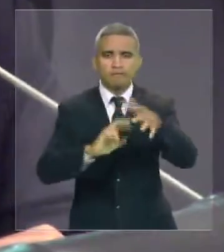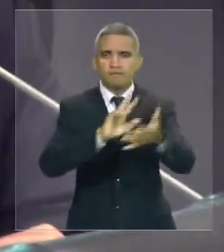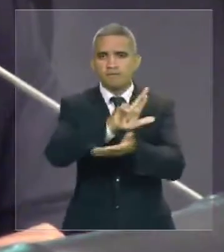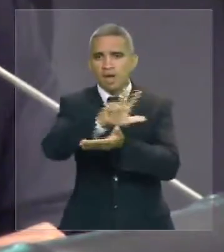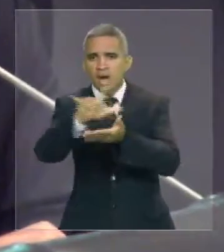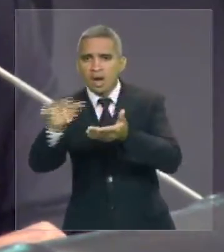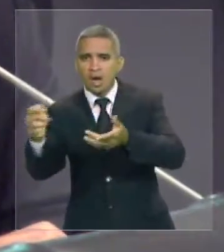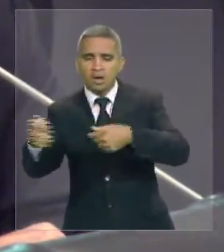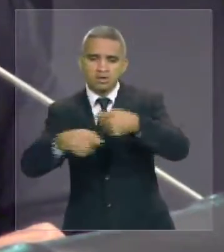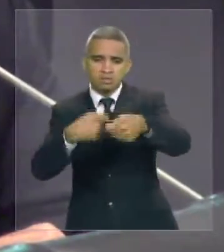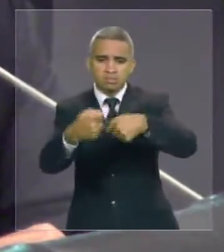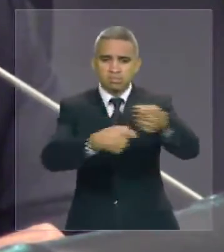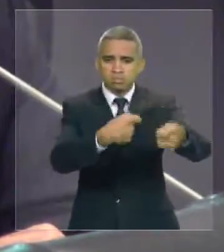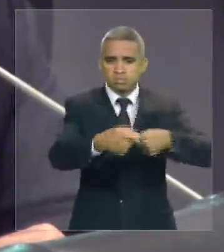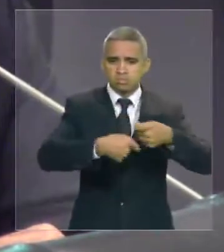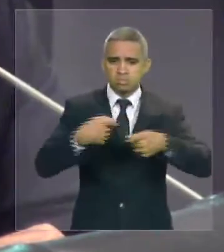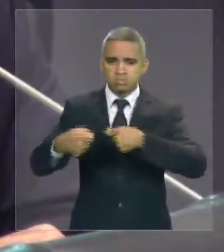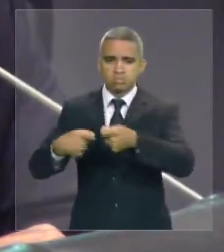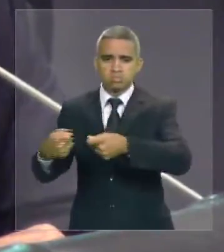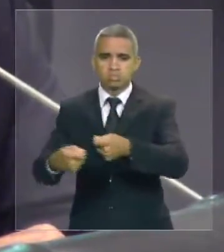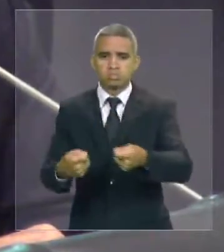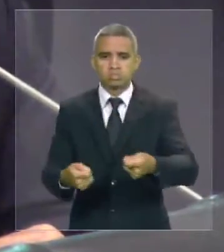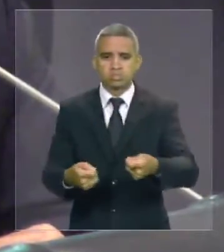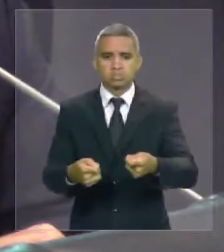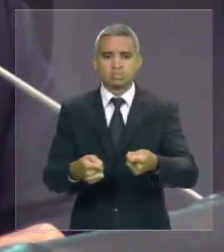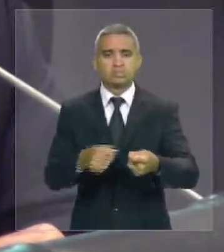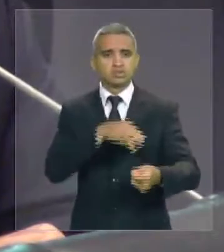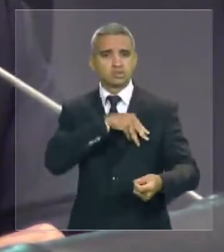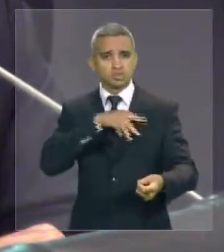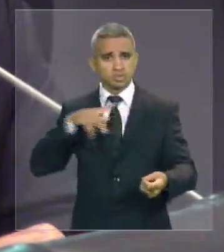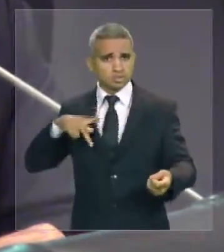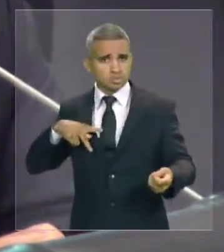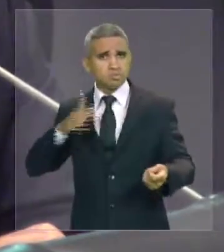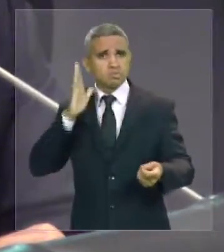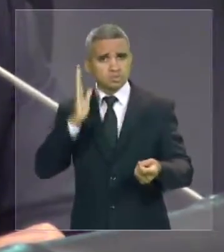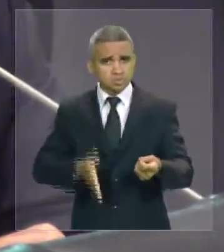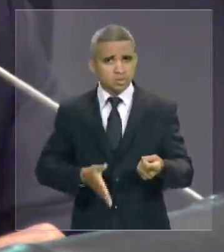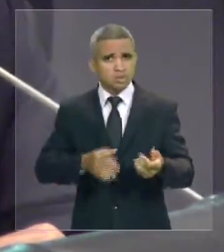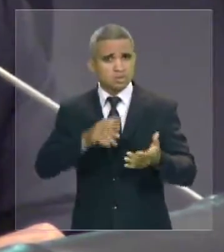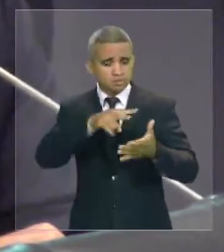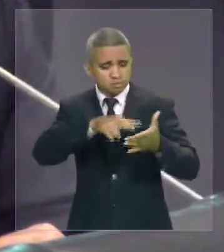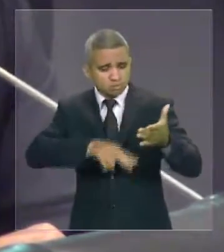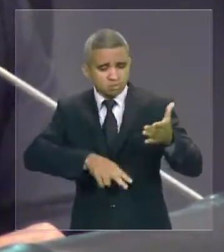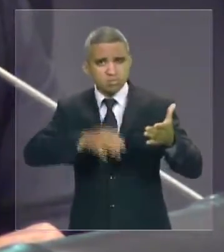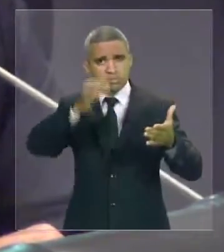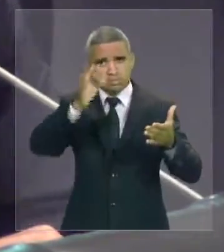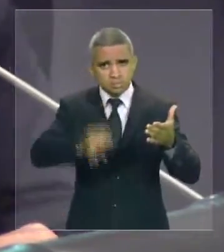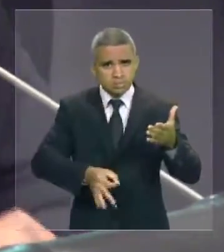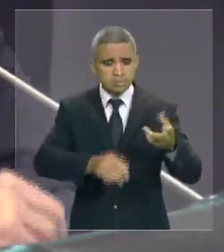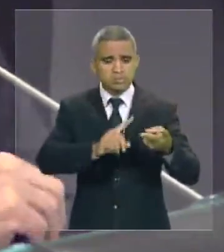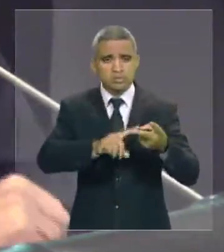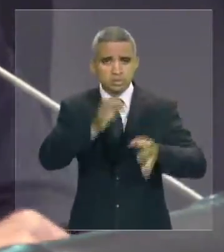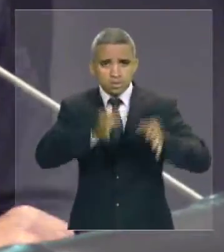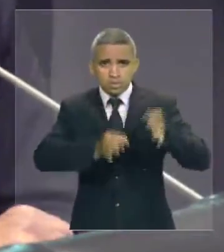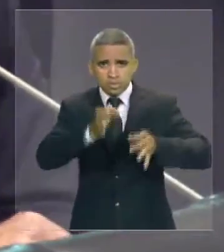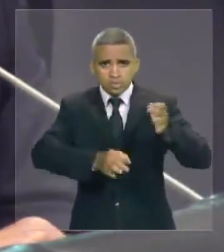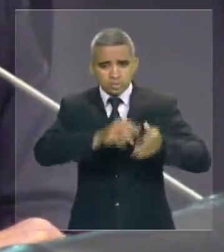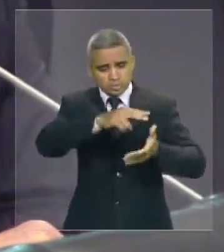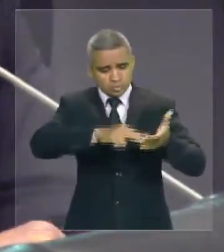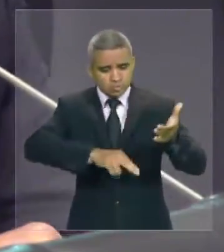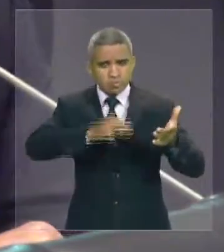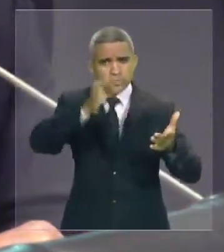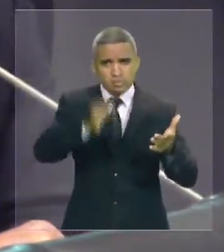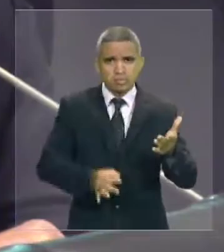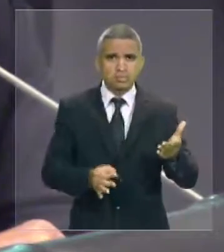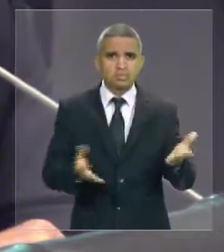houve acompanhamento por parte do Ministério Público, houve acompanhamento por parte da Justiça. Então, não é o momento de questionar. Queria lembrar